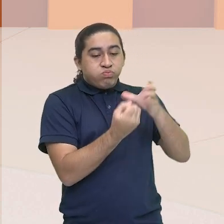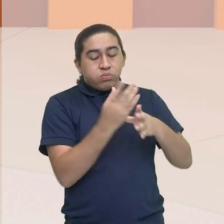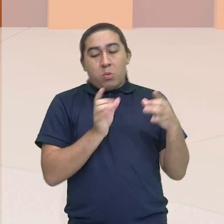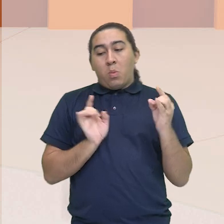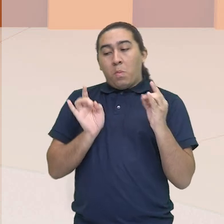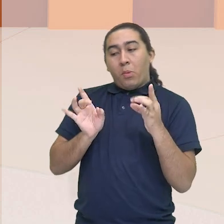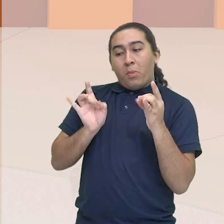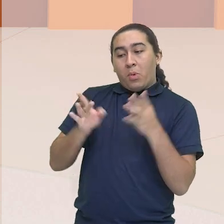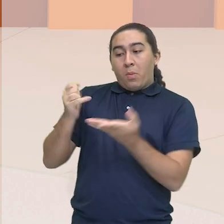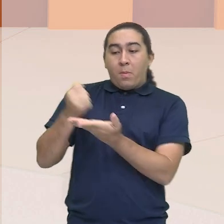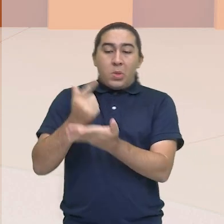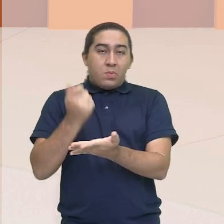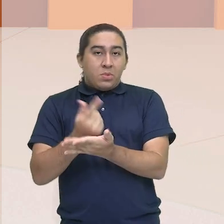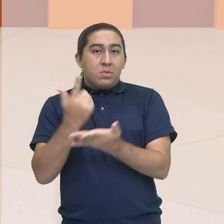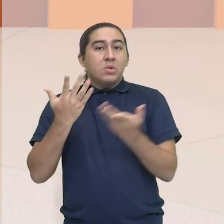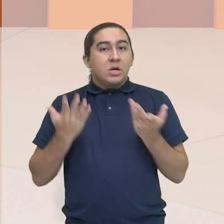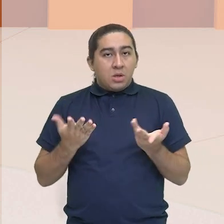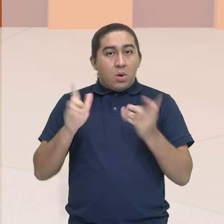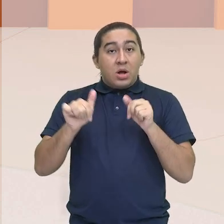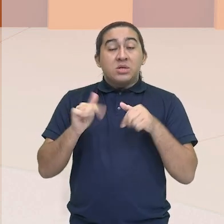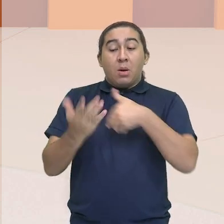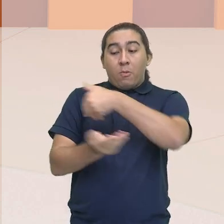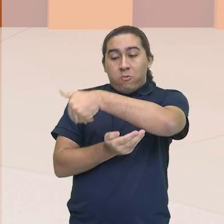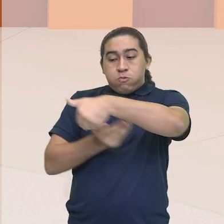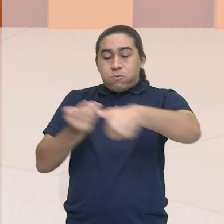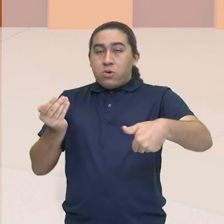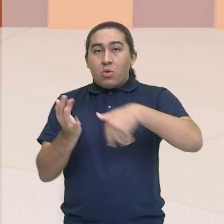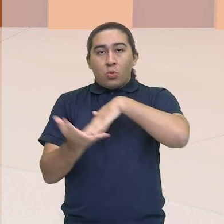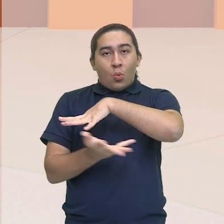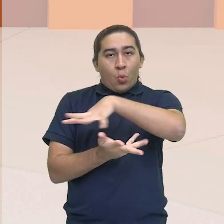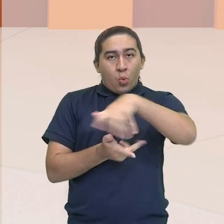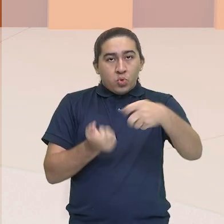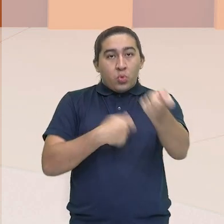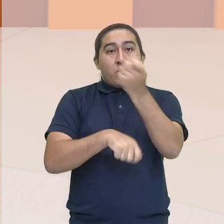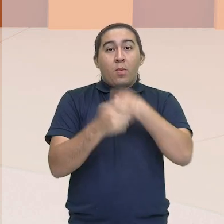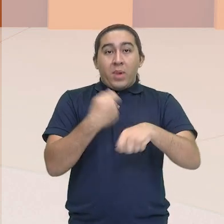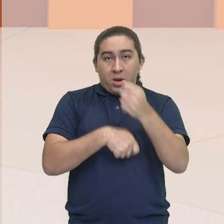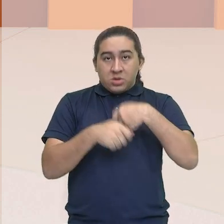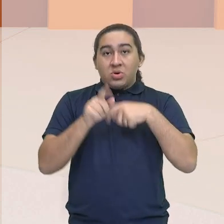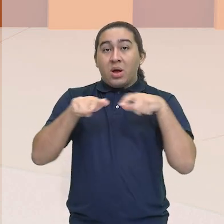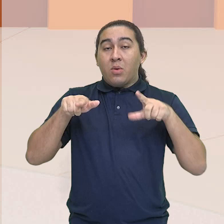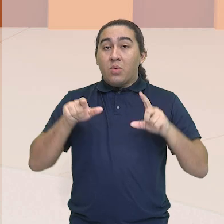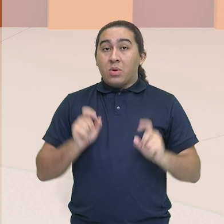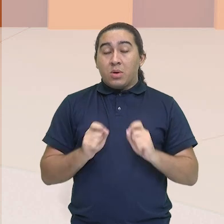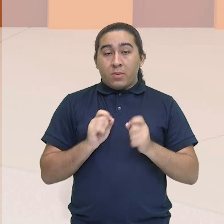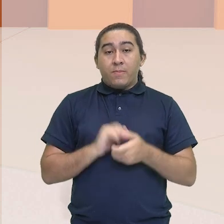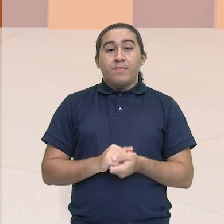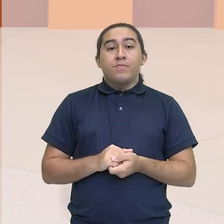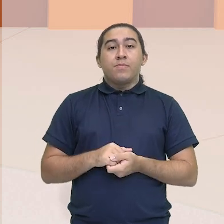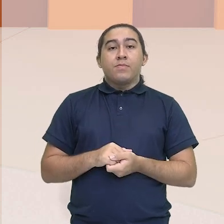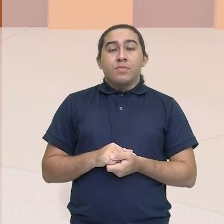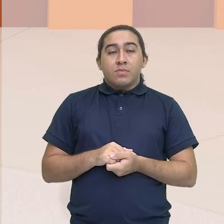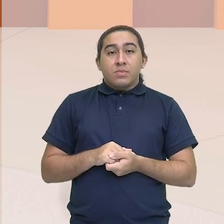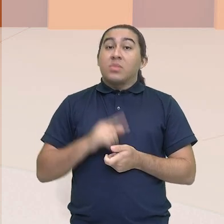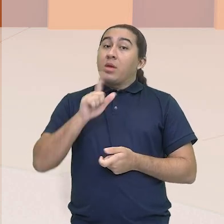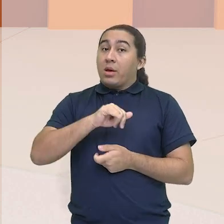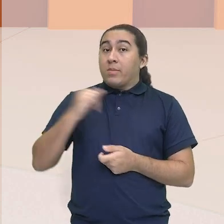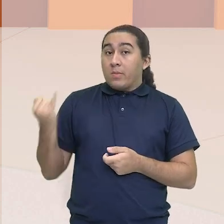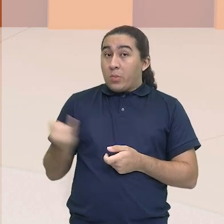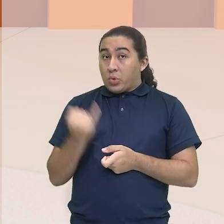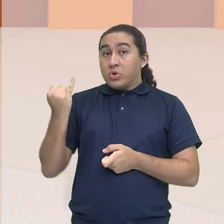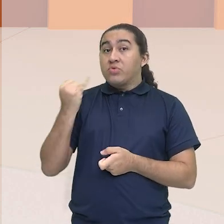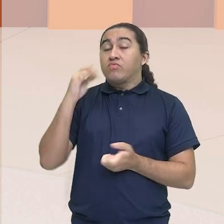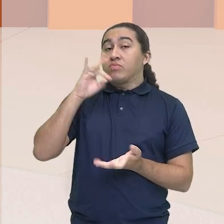comércio internacional, pessoal, é algo, como a gente vai ver aí na próxima tela, né? é algo que é muito importante